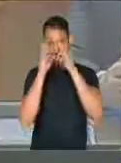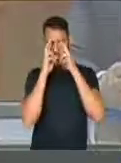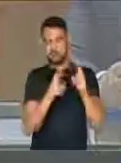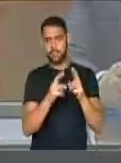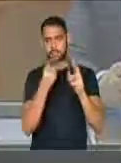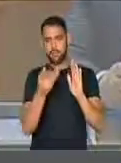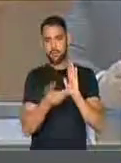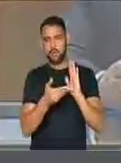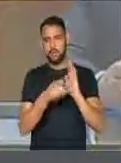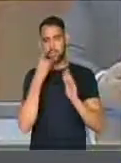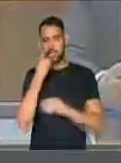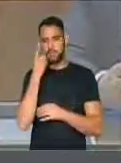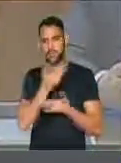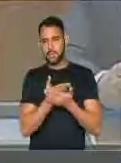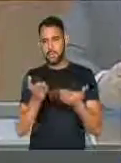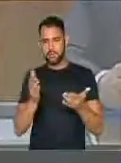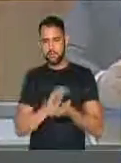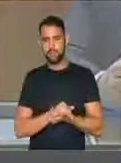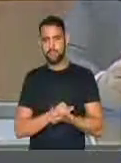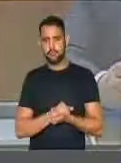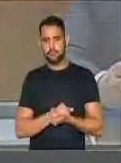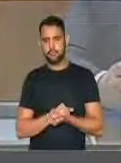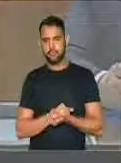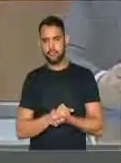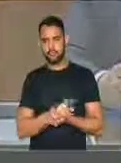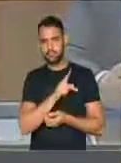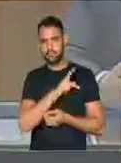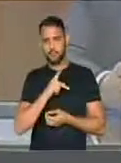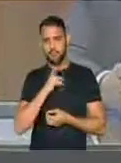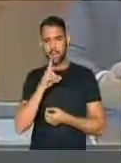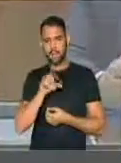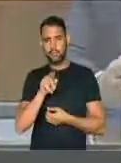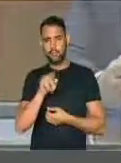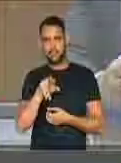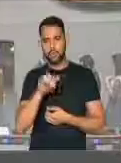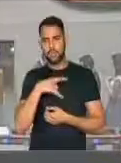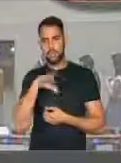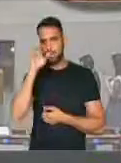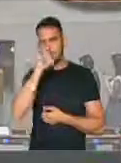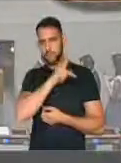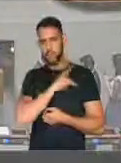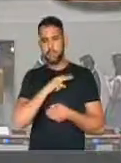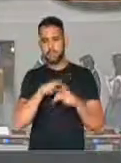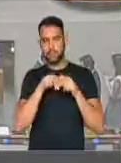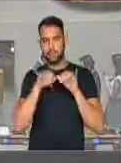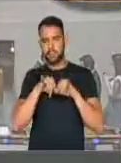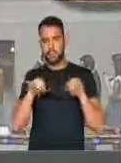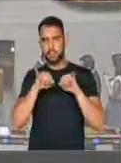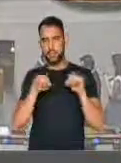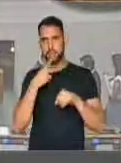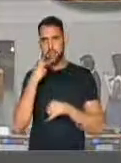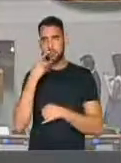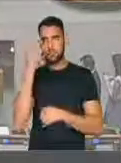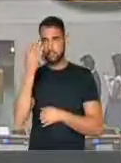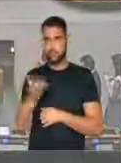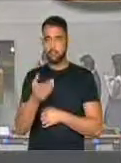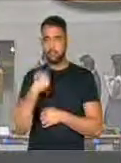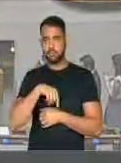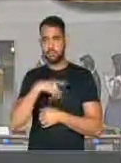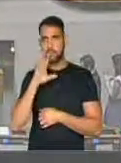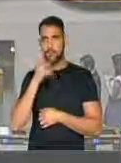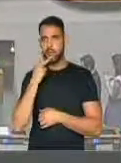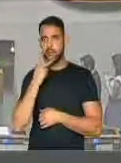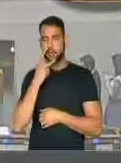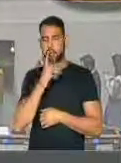eleito à Câmara dos Deputados. Presidente. Presidente, parabéns. Deputado Rubens Bueno. Senhor presidente, apenas para registrar aqui as palavras